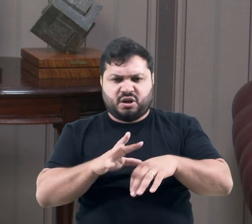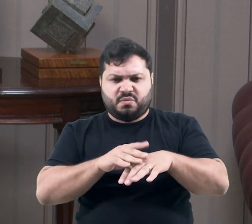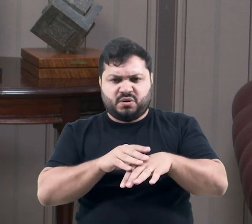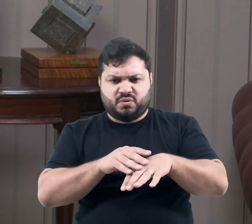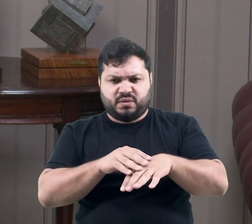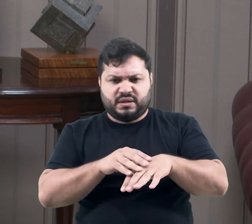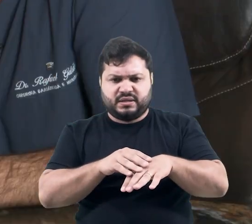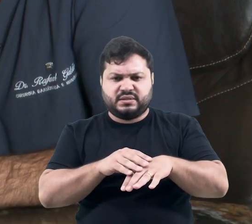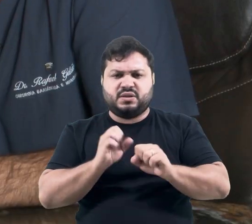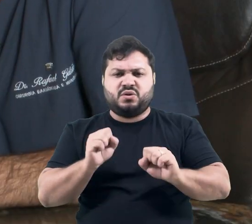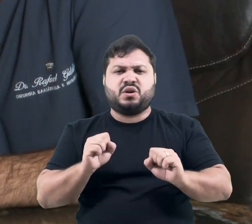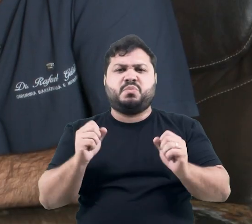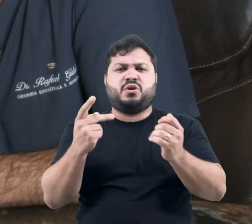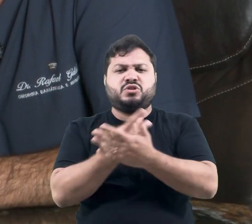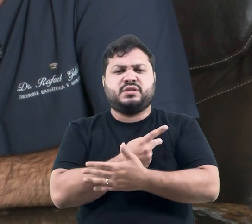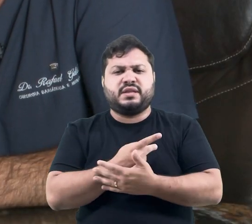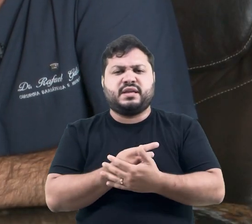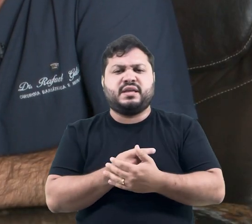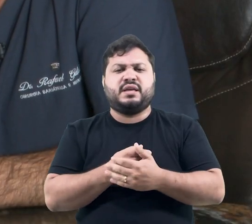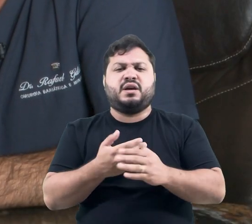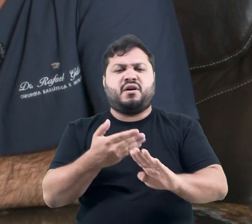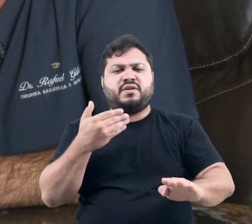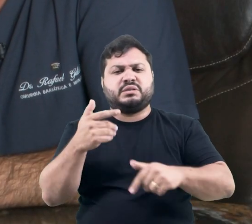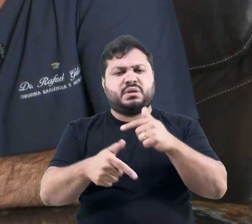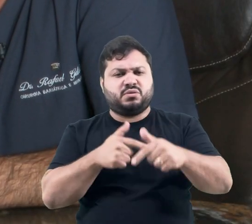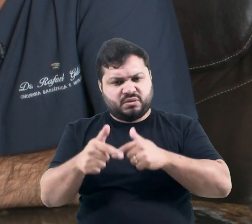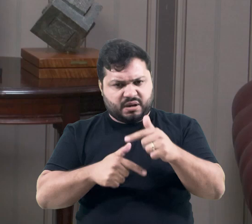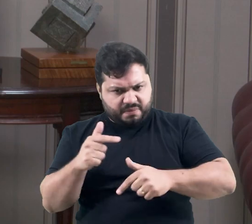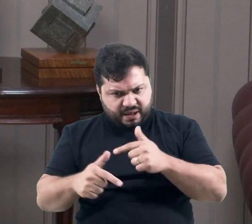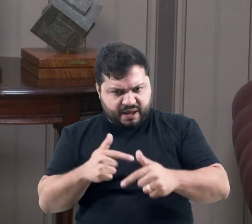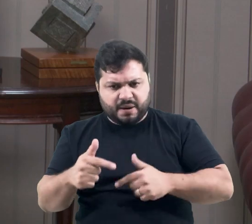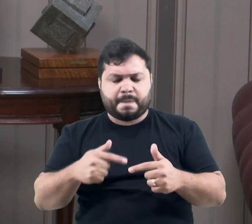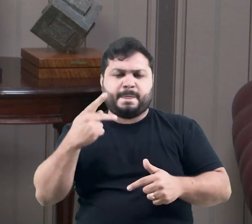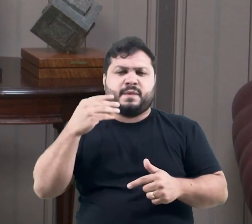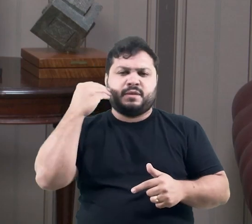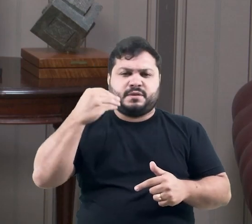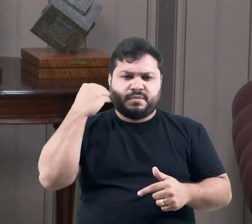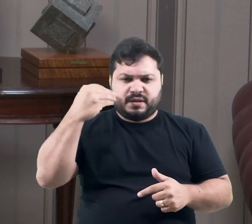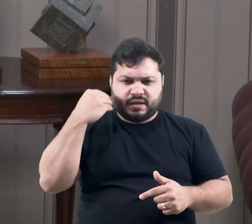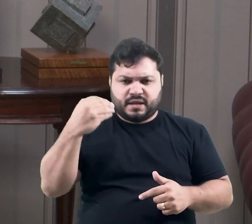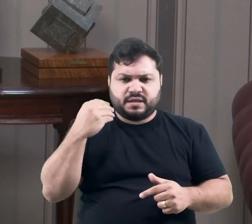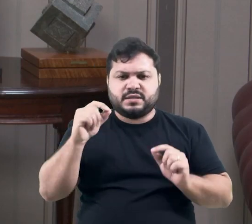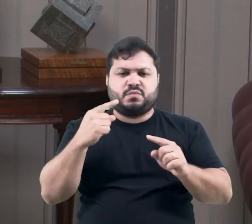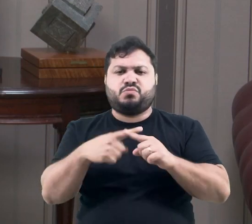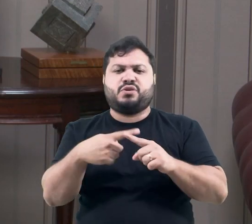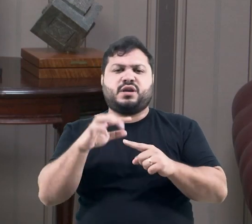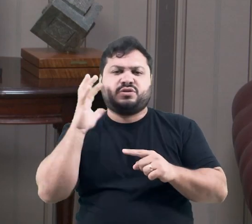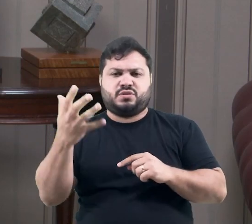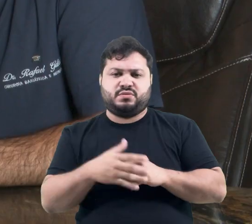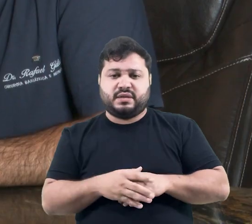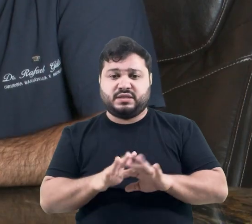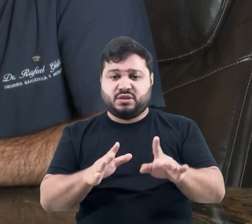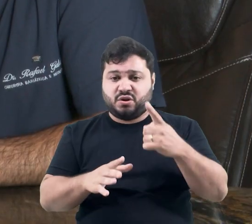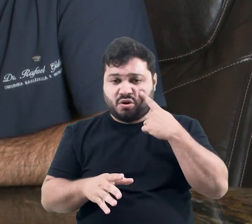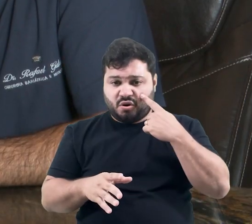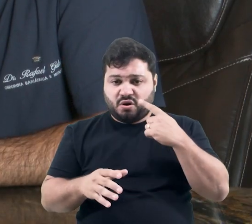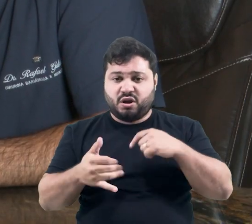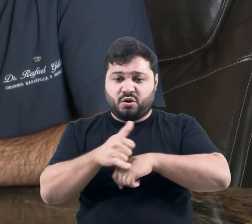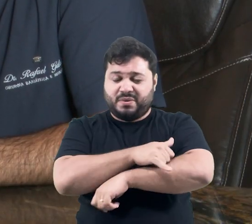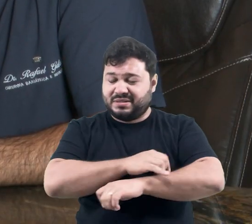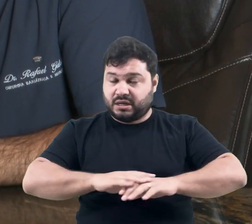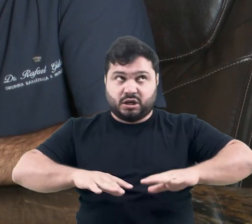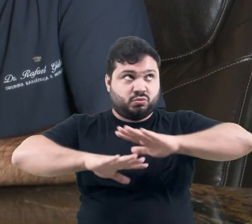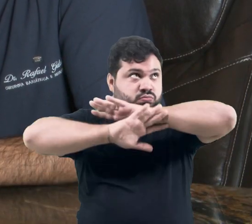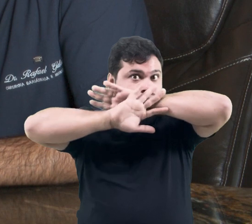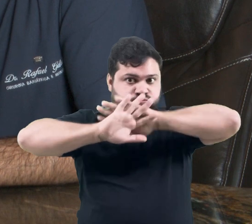obesidade é uma doença que pode levar ao afastamento do trabalho? E pela sua experiência, por que isso acontece? Olha, a